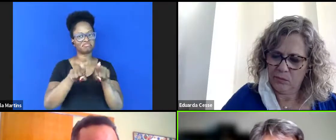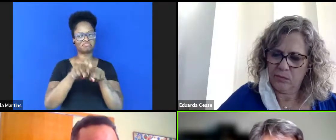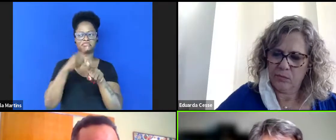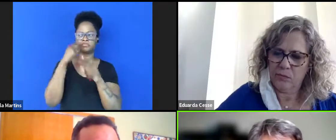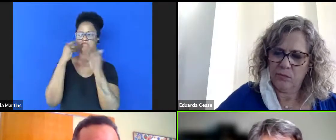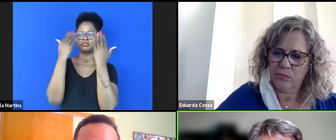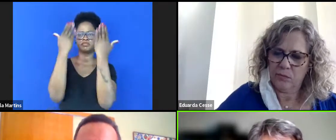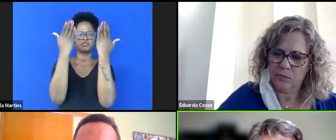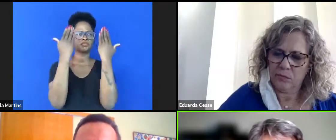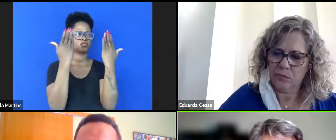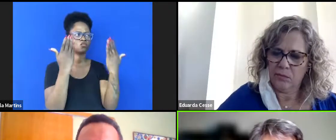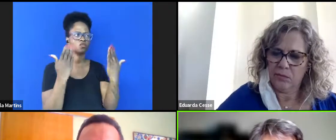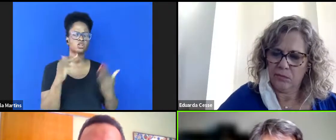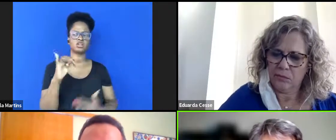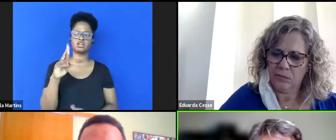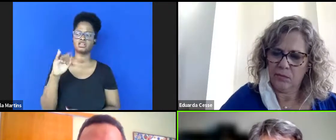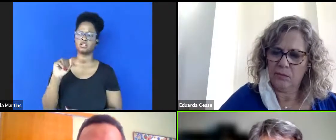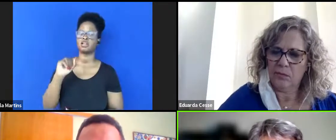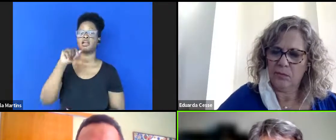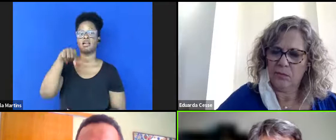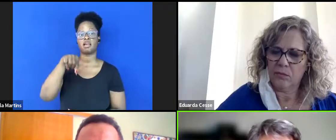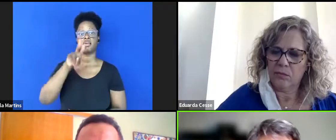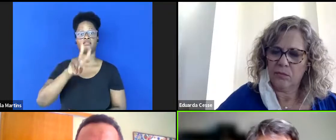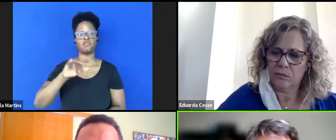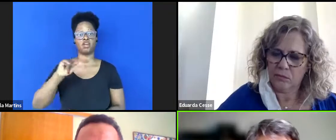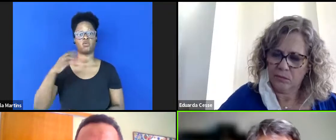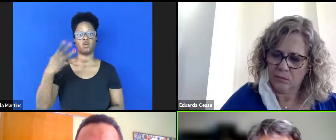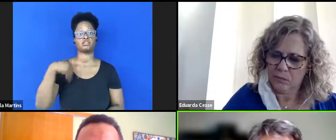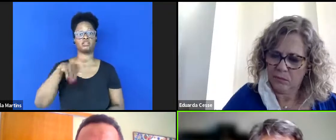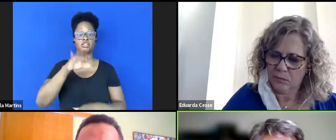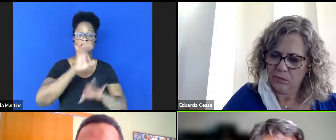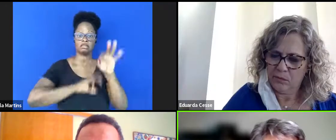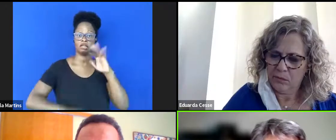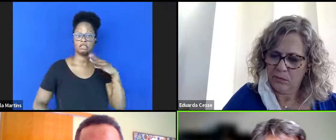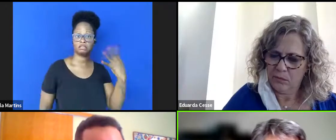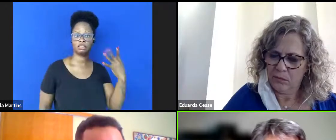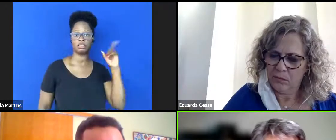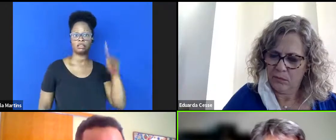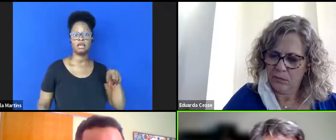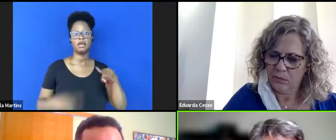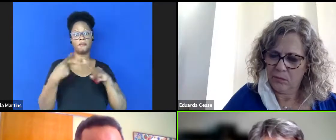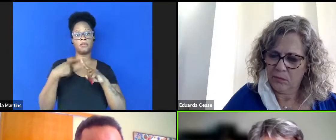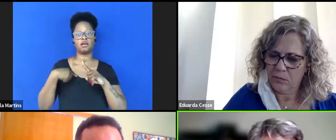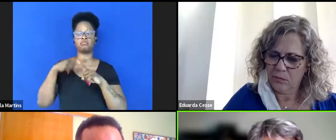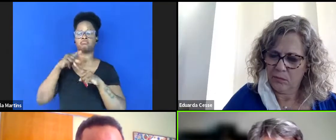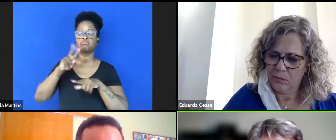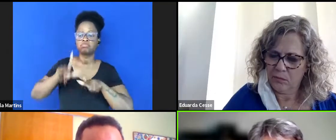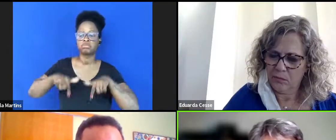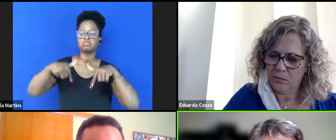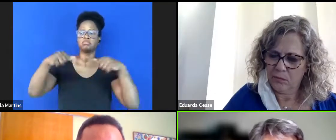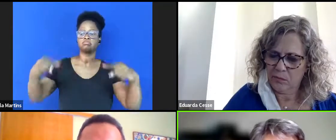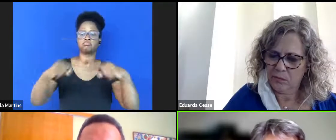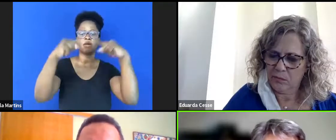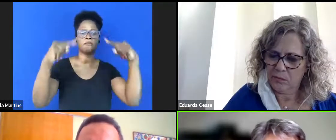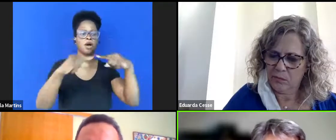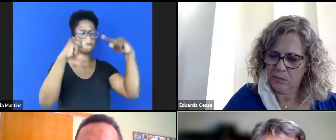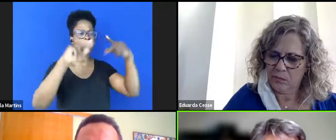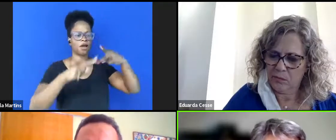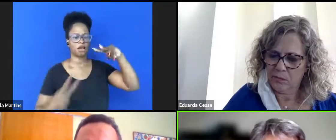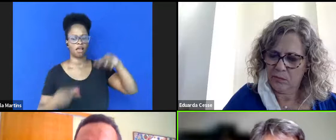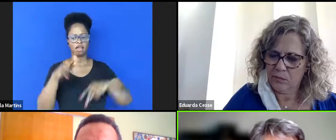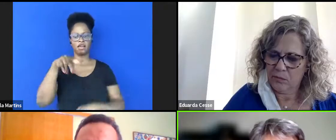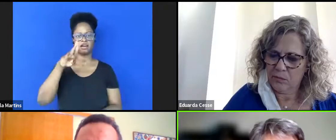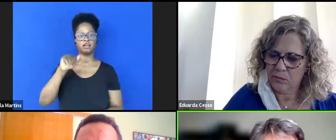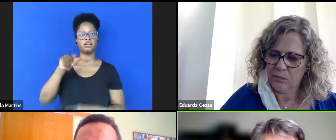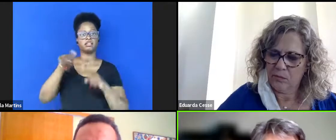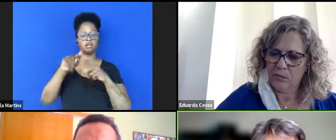função da integrina VLA4 na célula T aos olhos de modernas técnicas de sequenciamento de RNA em larga escala e